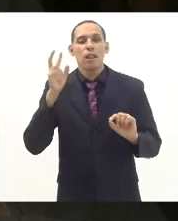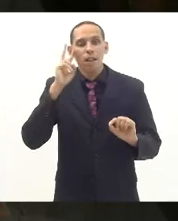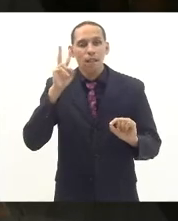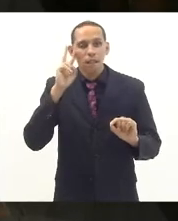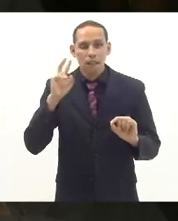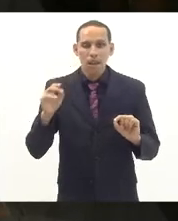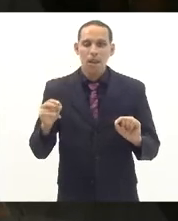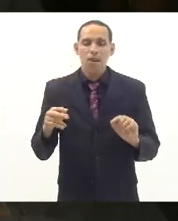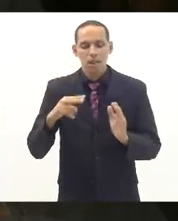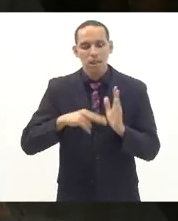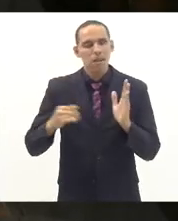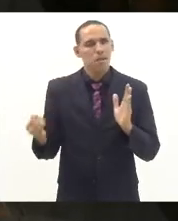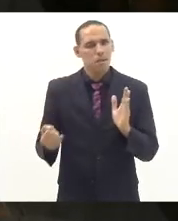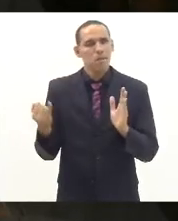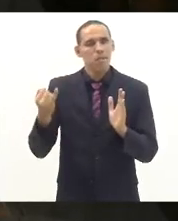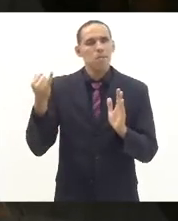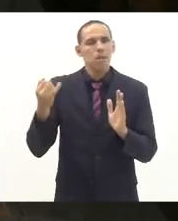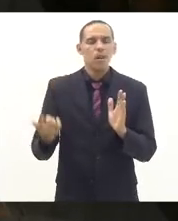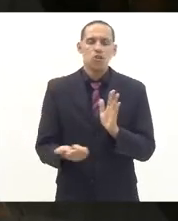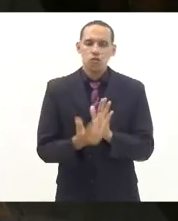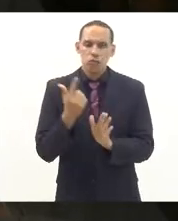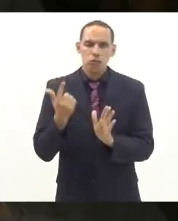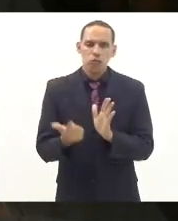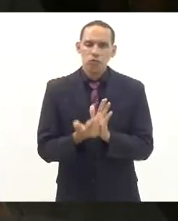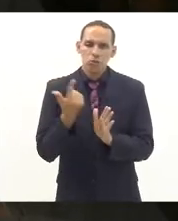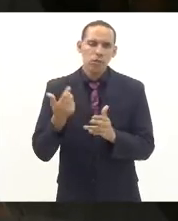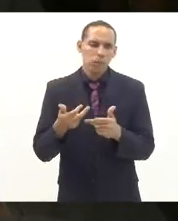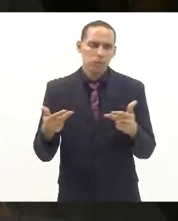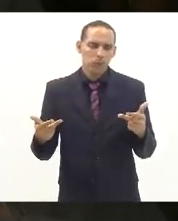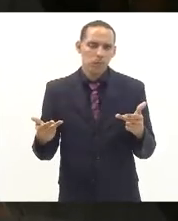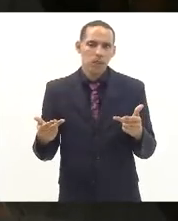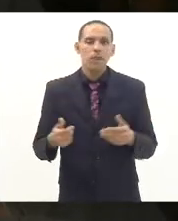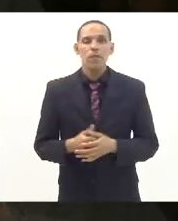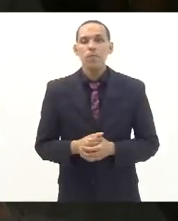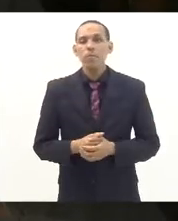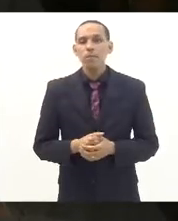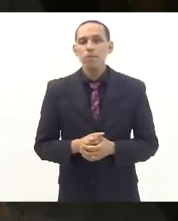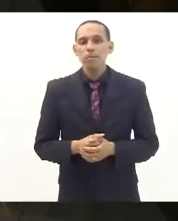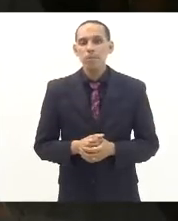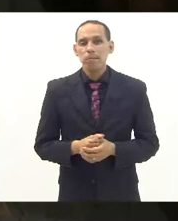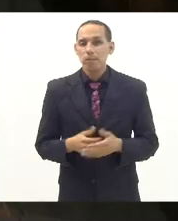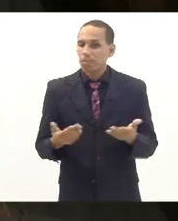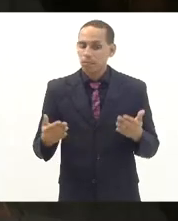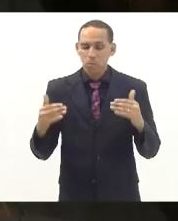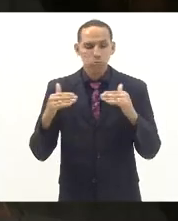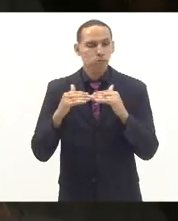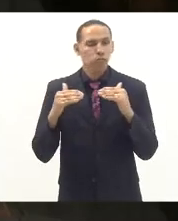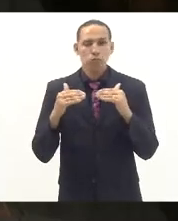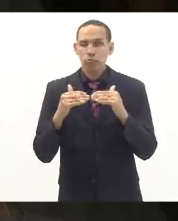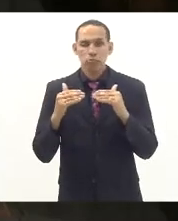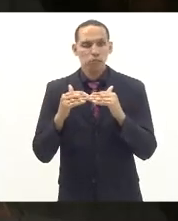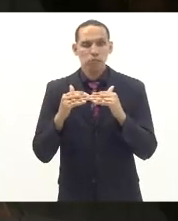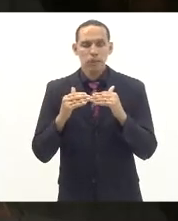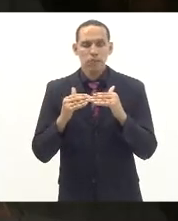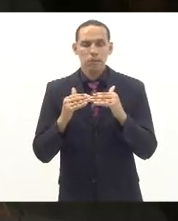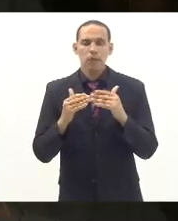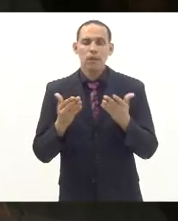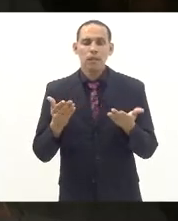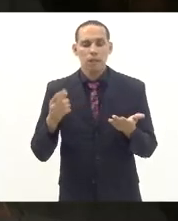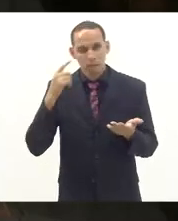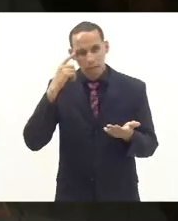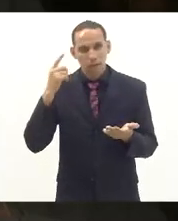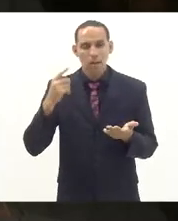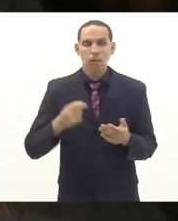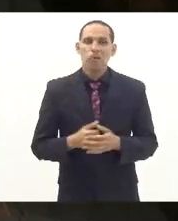da leitura dos livros enfim e a obviamente um total acordo com essa máxima é com